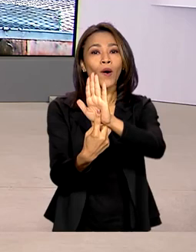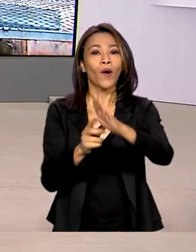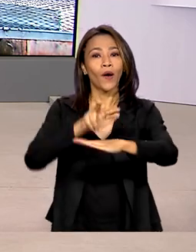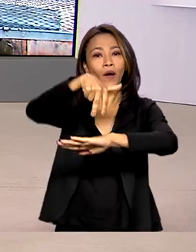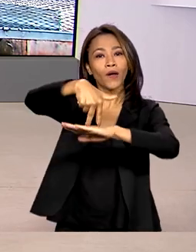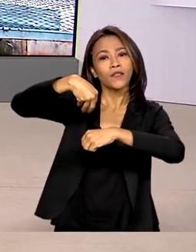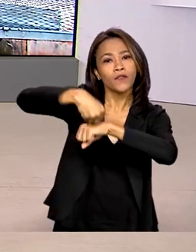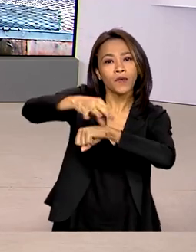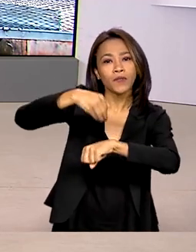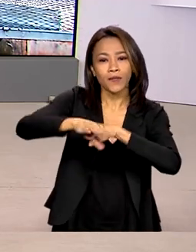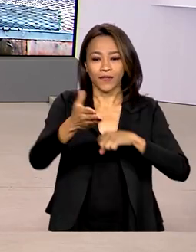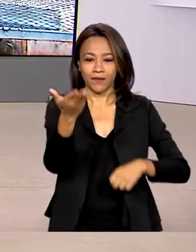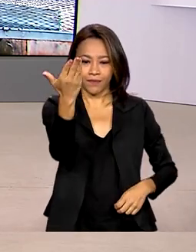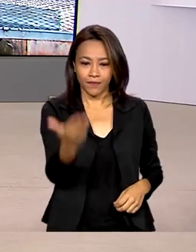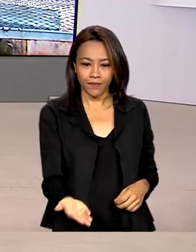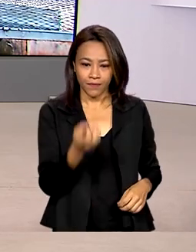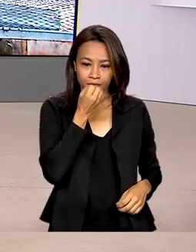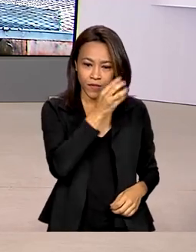gente. Glauco, bom dia.